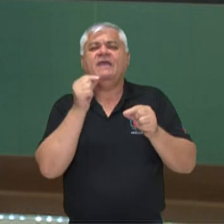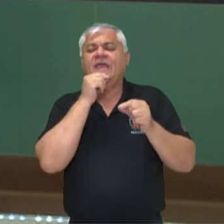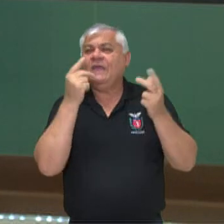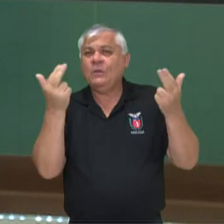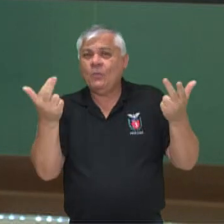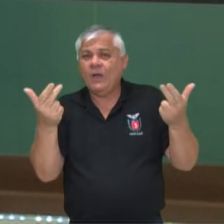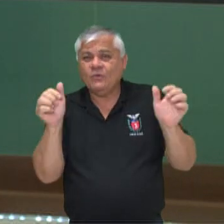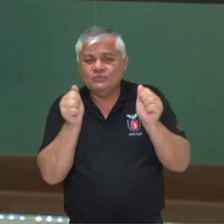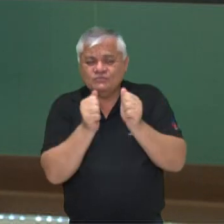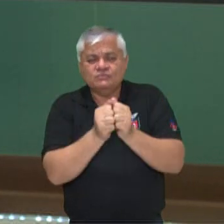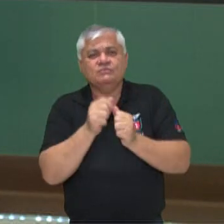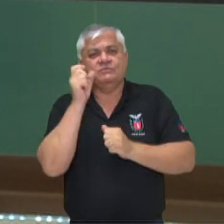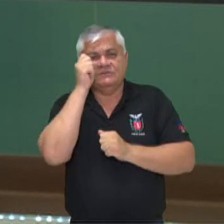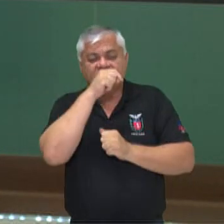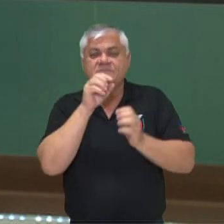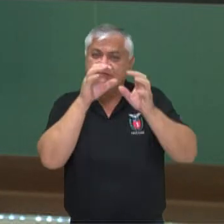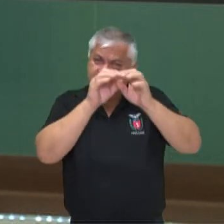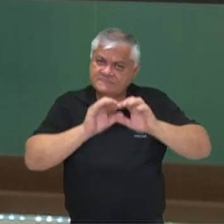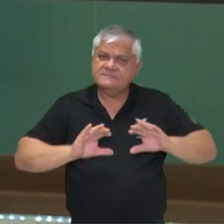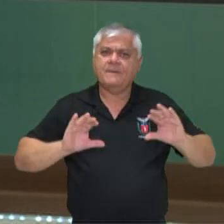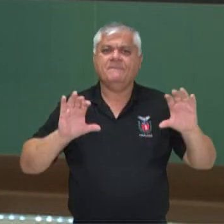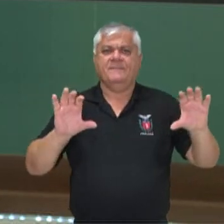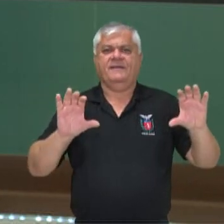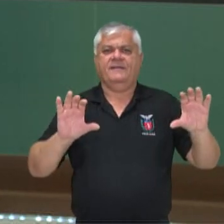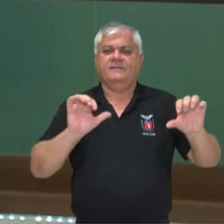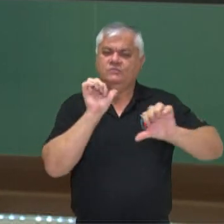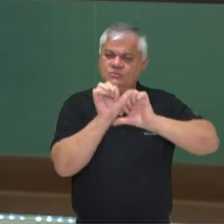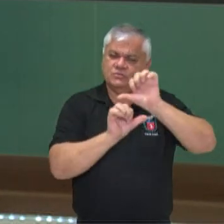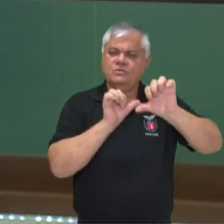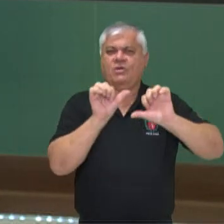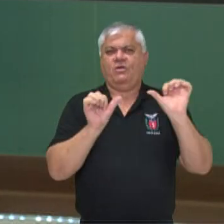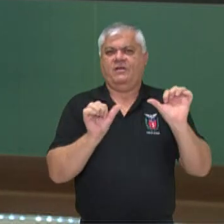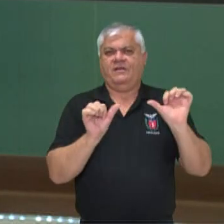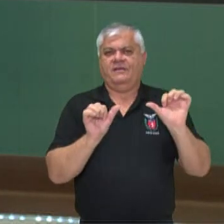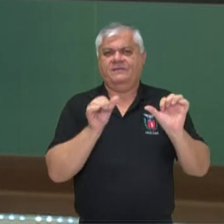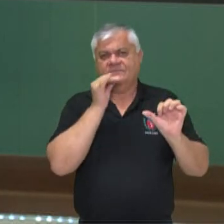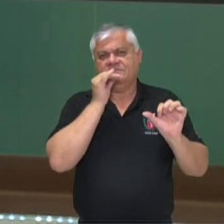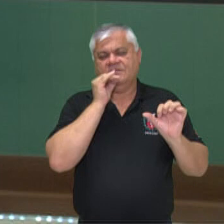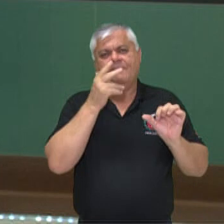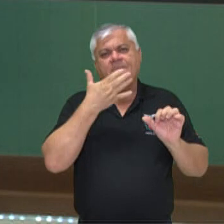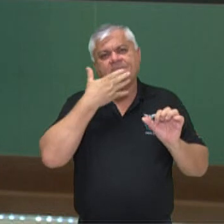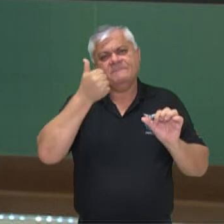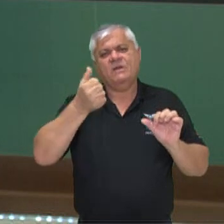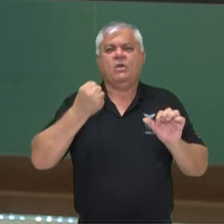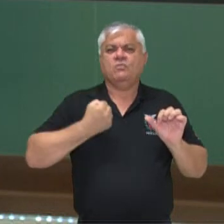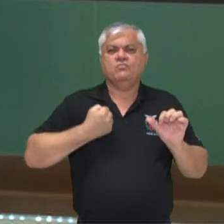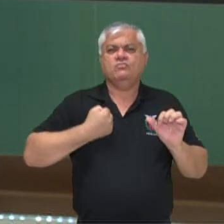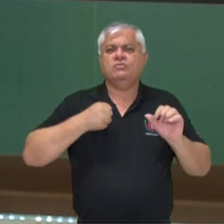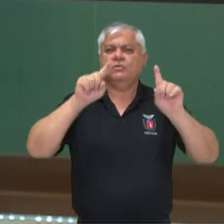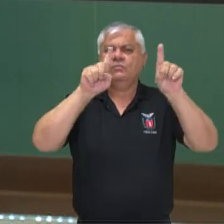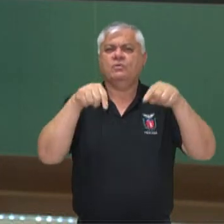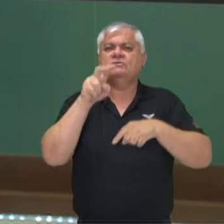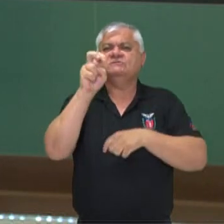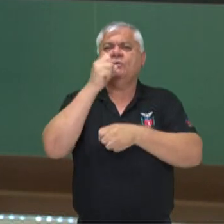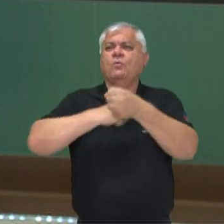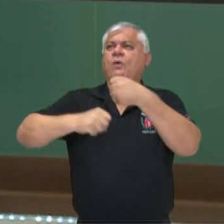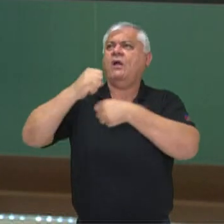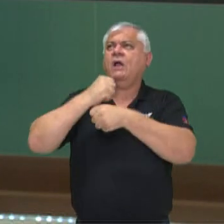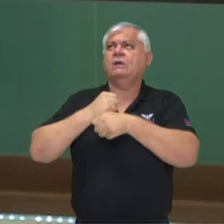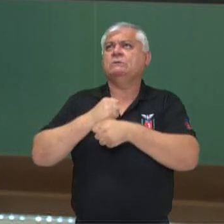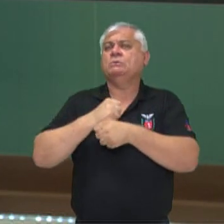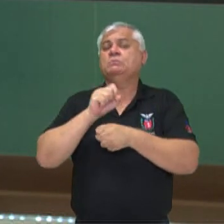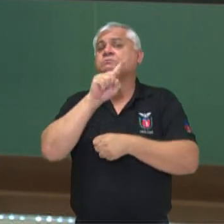tempo atrás. Mas quando você não tem noção disso, transforme numa situação numérica, né? Como eu dei o exemplo, há 5 anos atrás, quantos anos eles